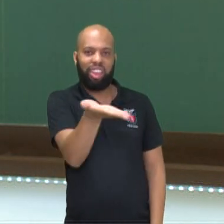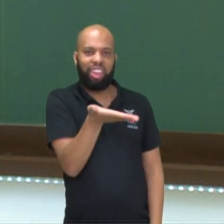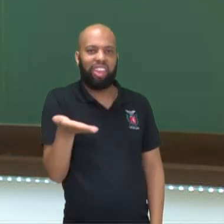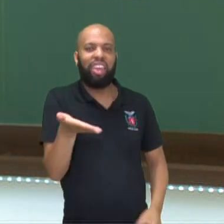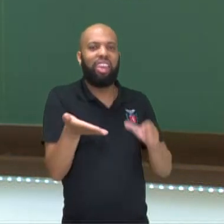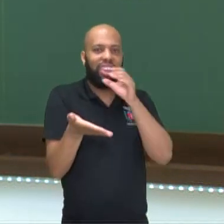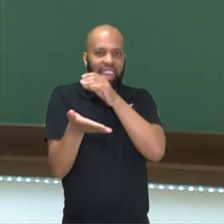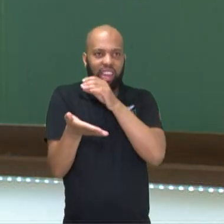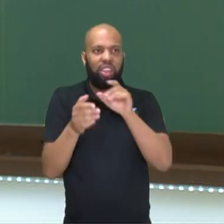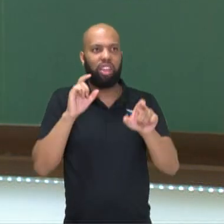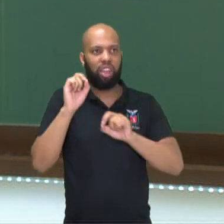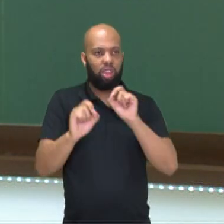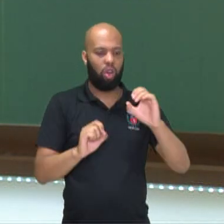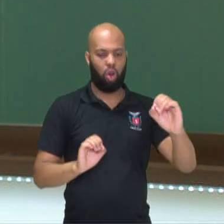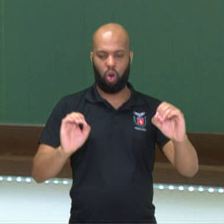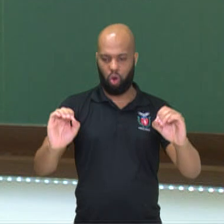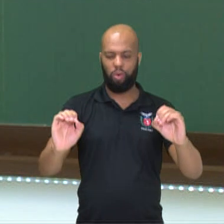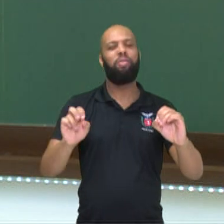micro-ondas. Hífen.